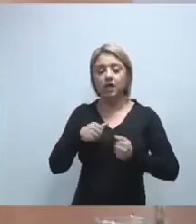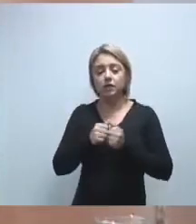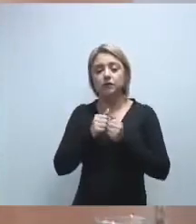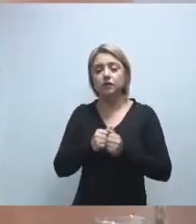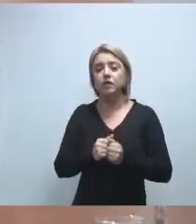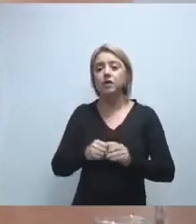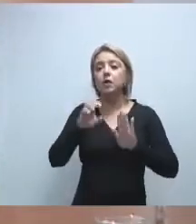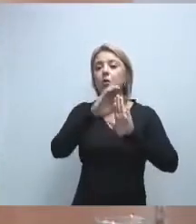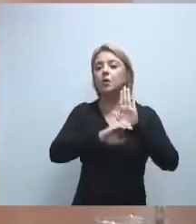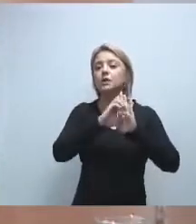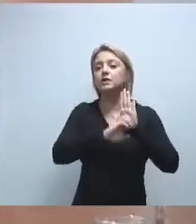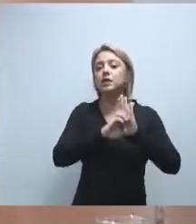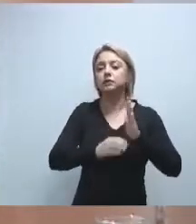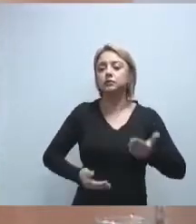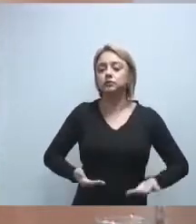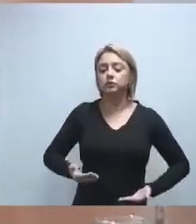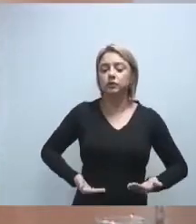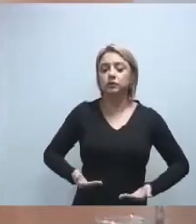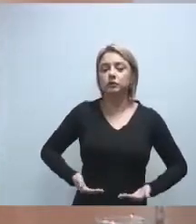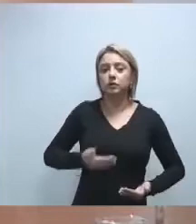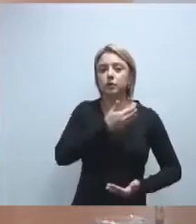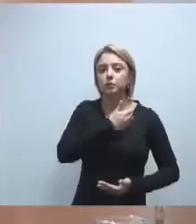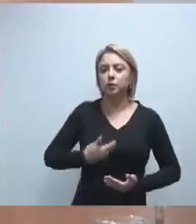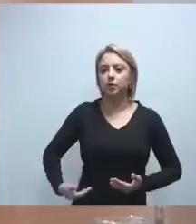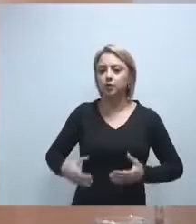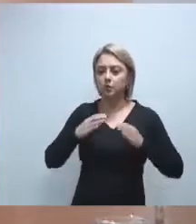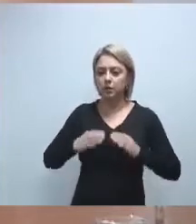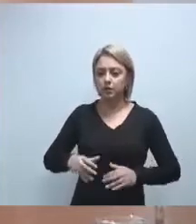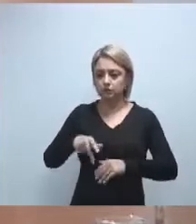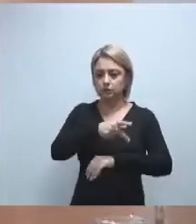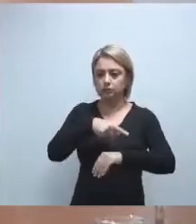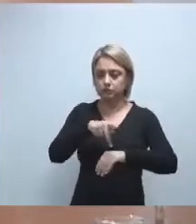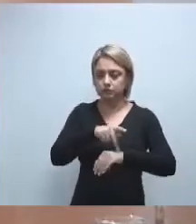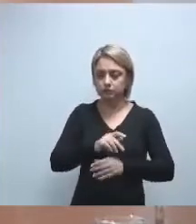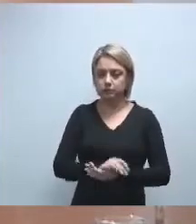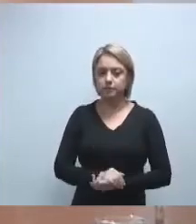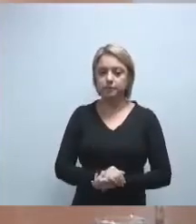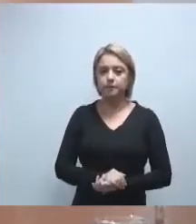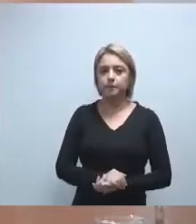servidores os civis da união